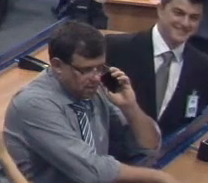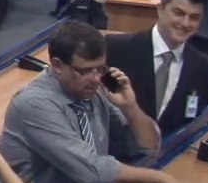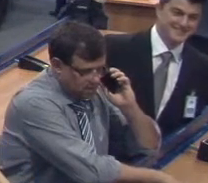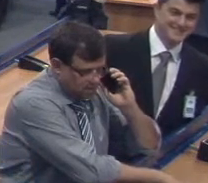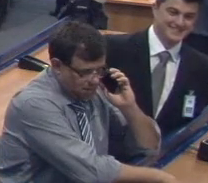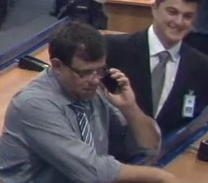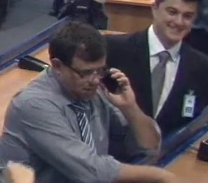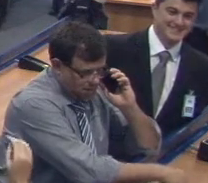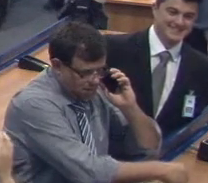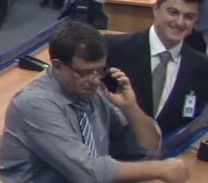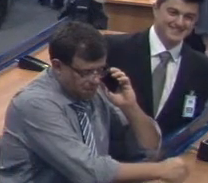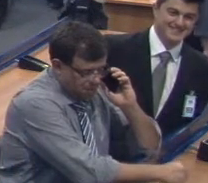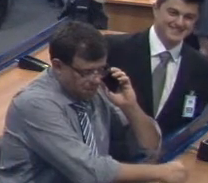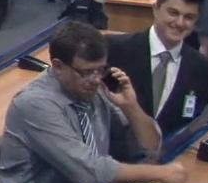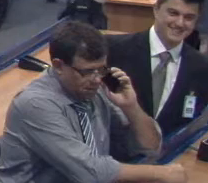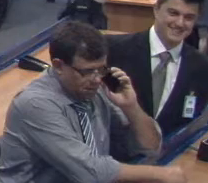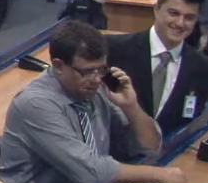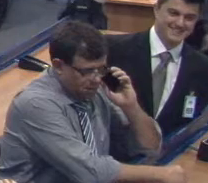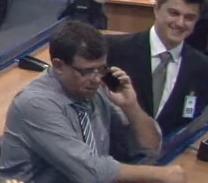Boa tarde a todos.